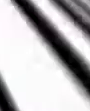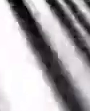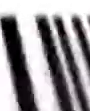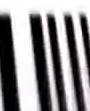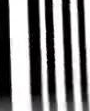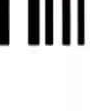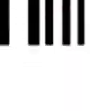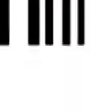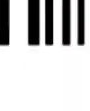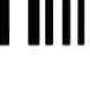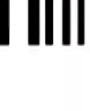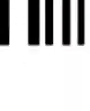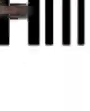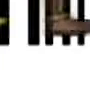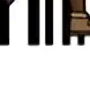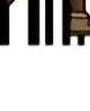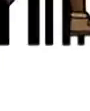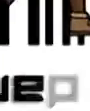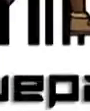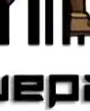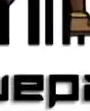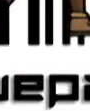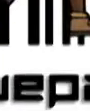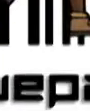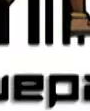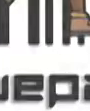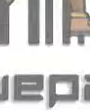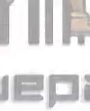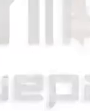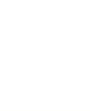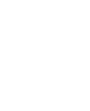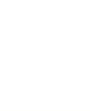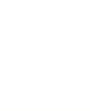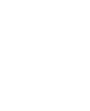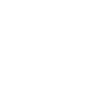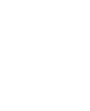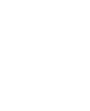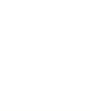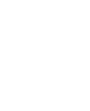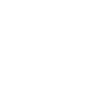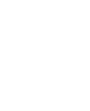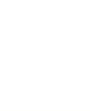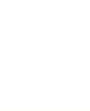UEPA. Ações que repercutem no dia a dia.